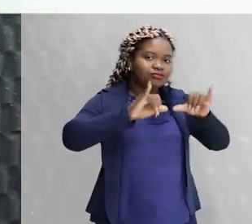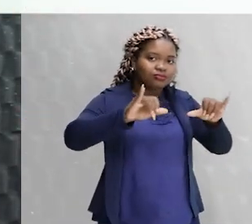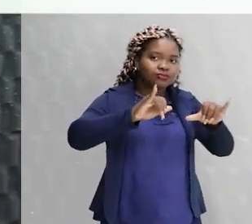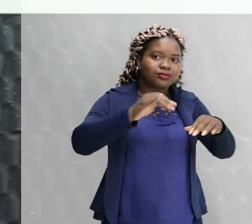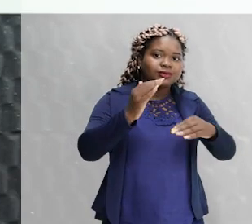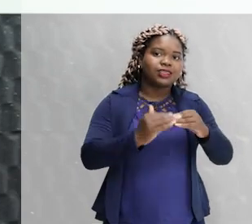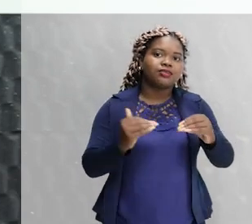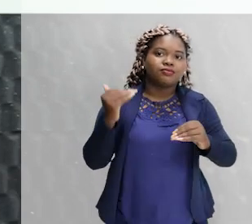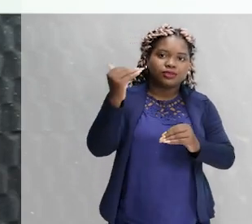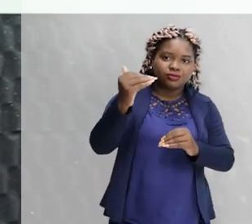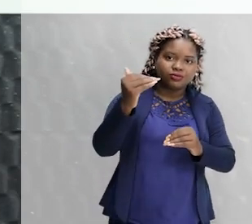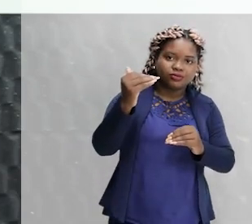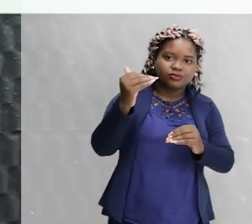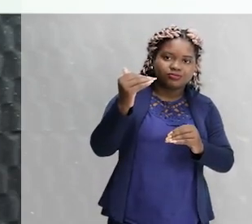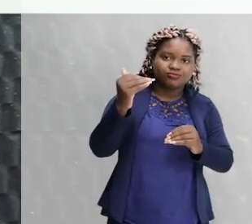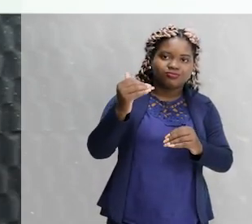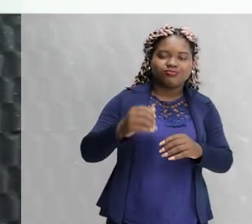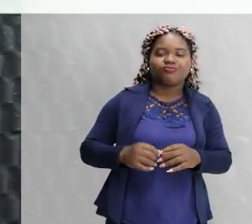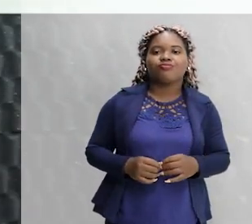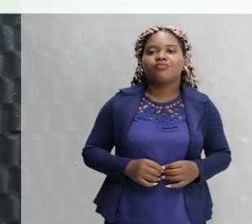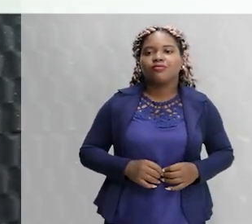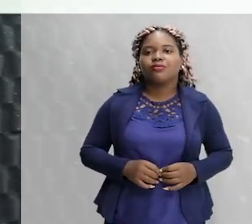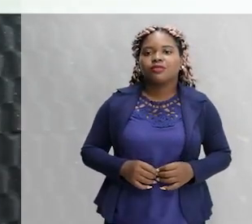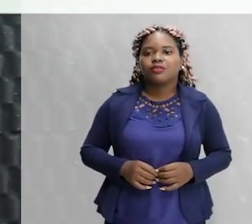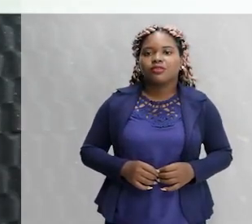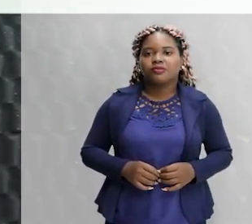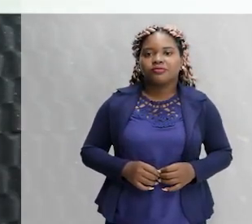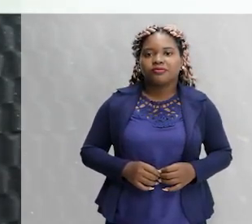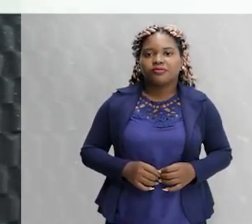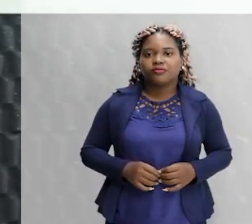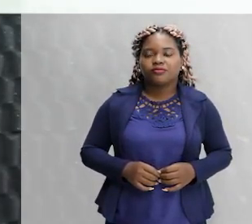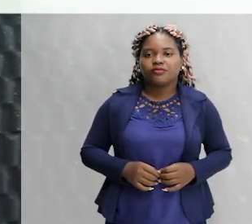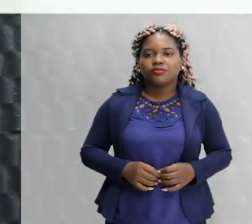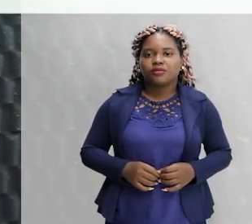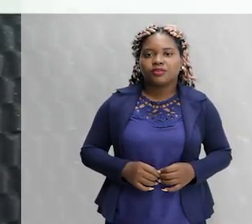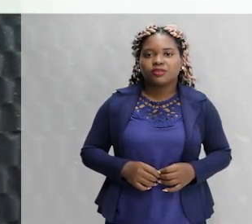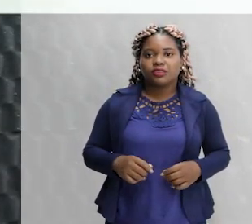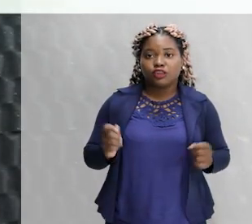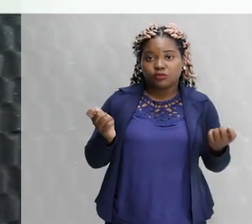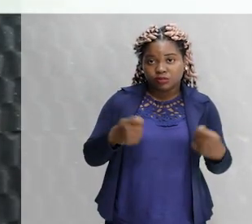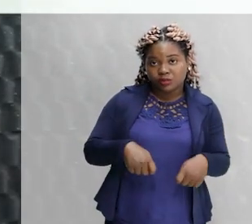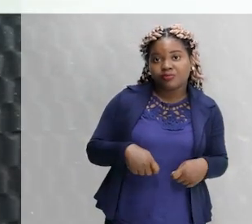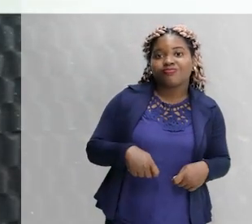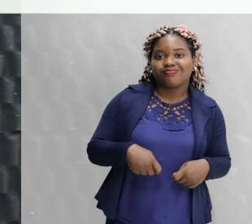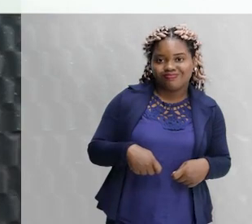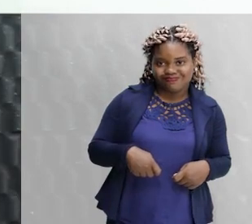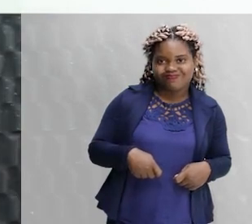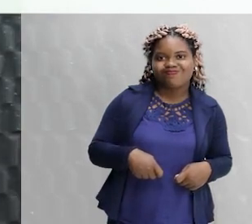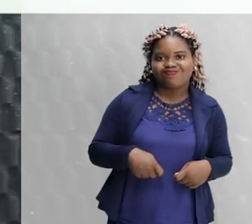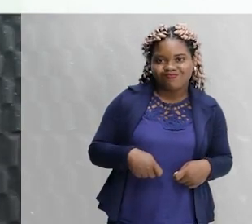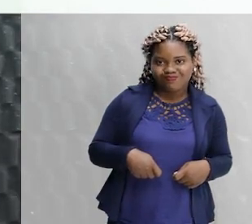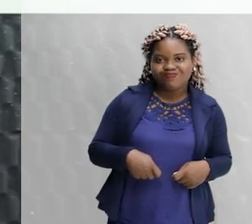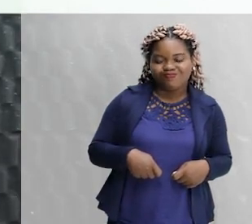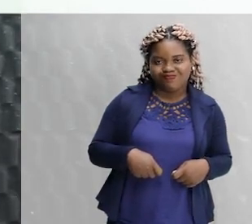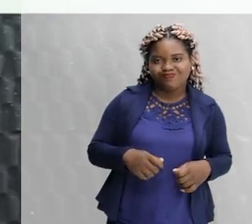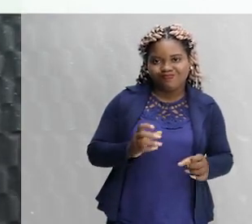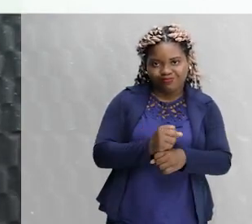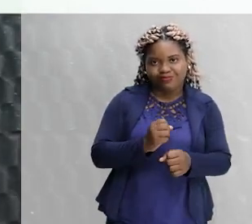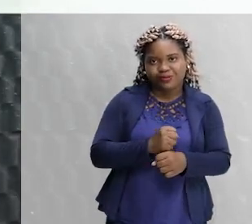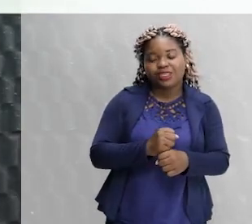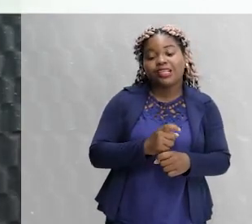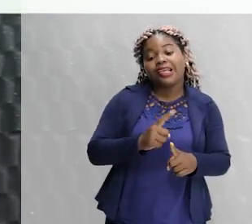mais importância do que o outro, tá? Então, isso eu posso estimular esse dado, quero que ele aumente, então atribuo peso